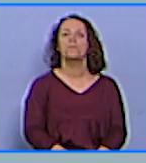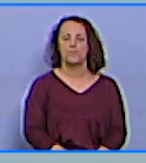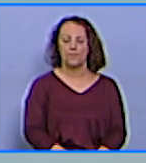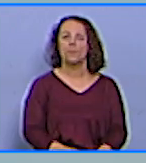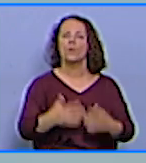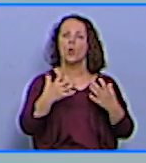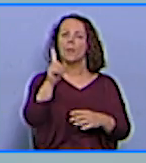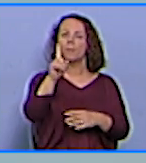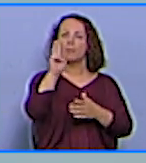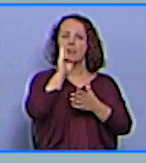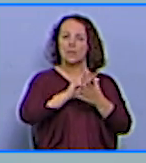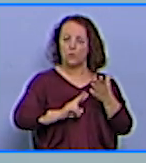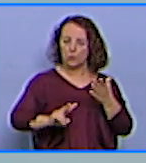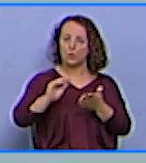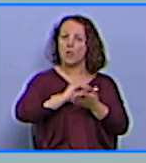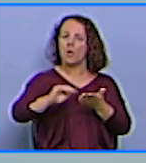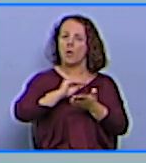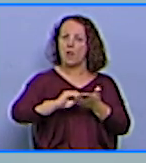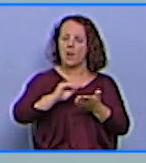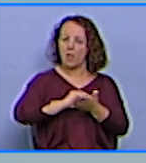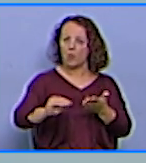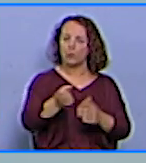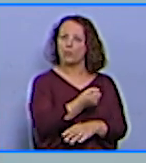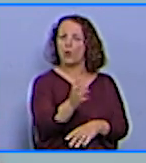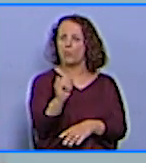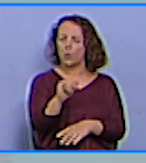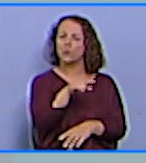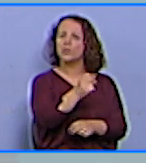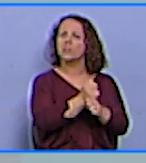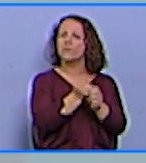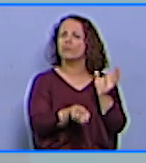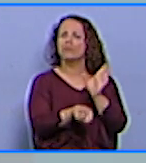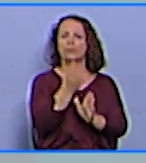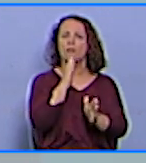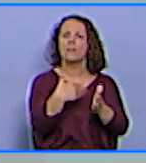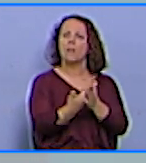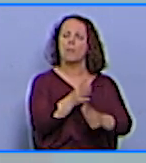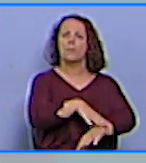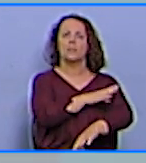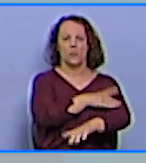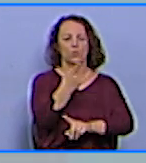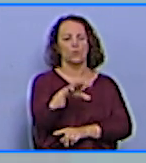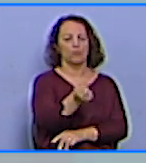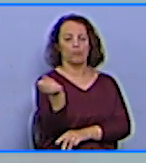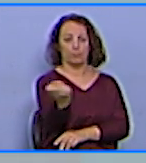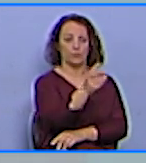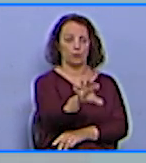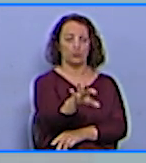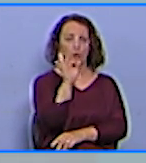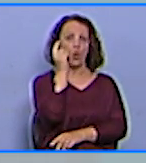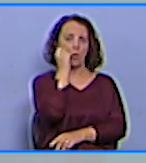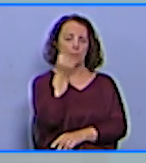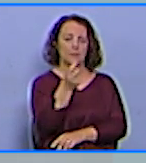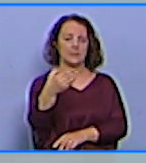Fixemos-nos agora na primeira leitura do livro dos Atos dos Apóstolos. Que serviço nasce com este mandato? Escolhei entre vós, irmãos, 7 homens de